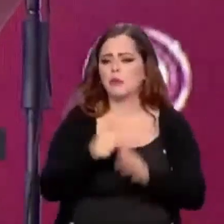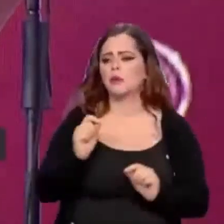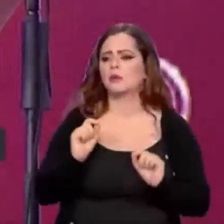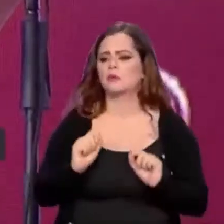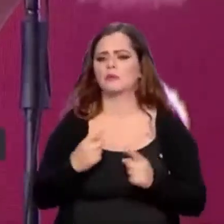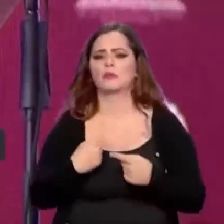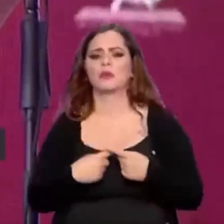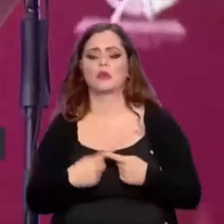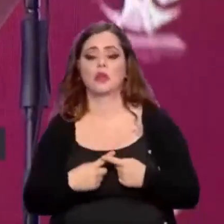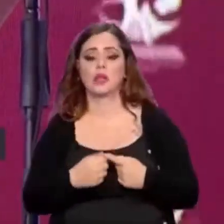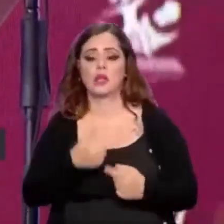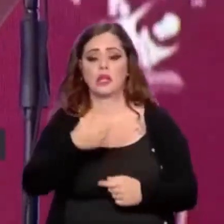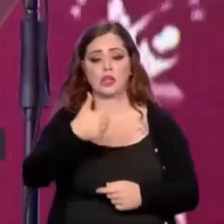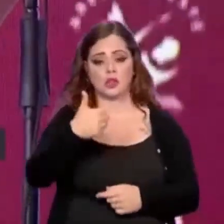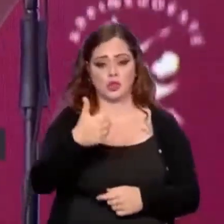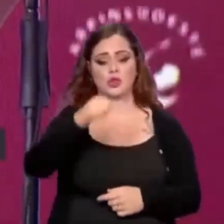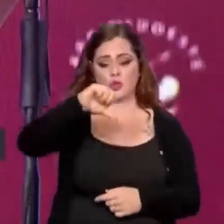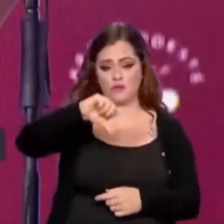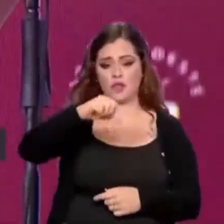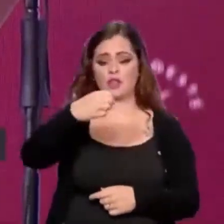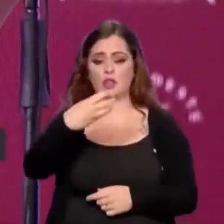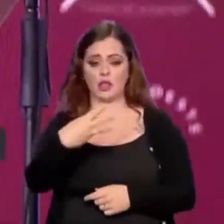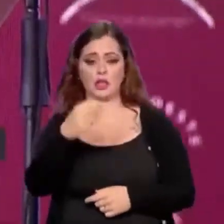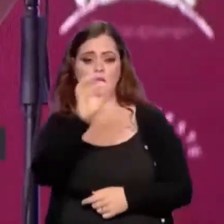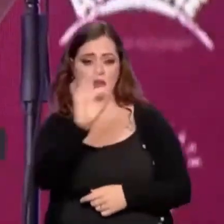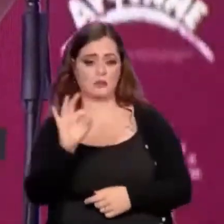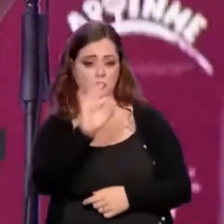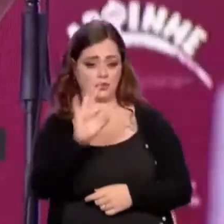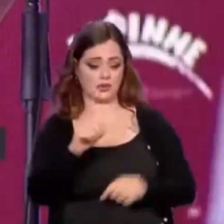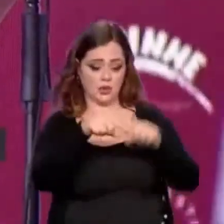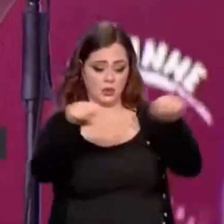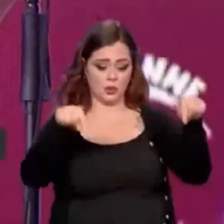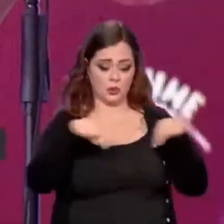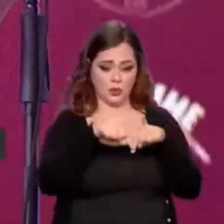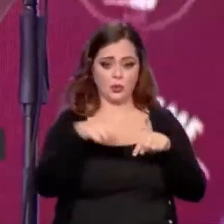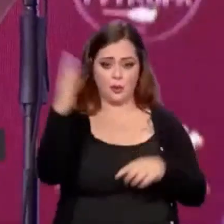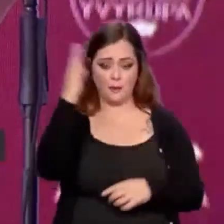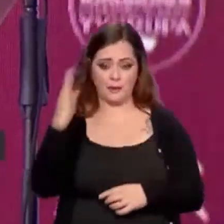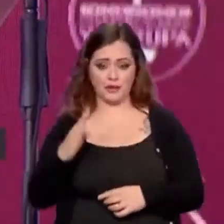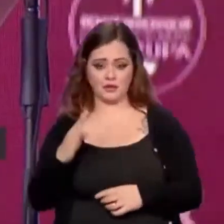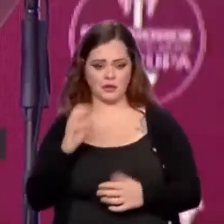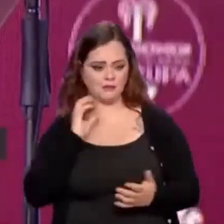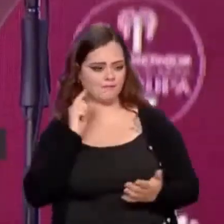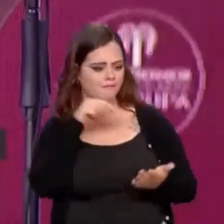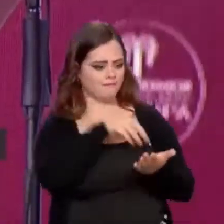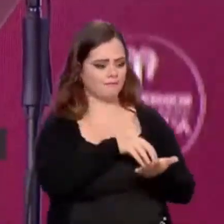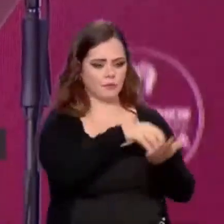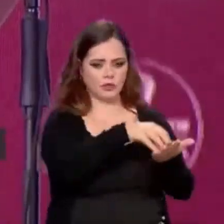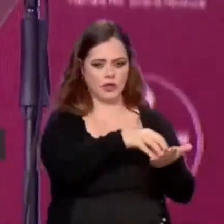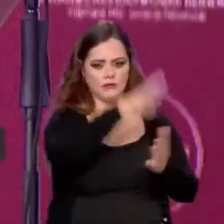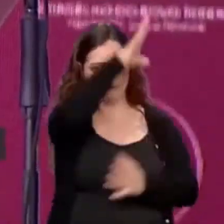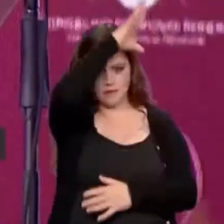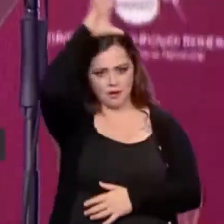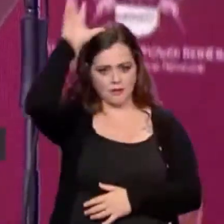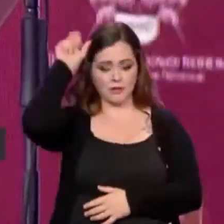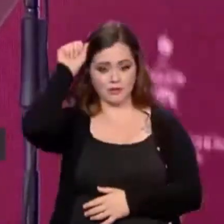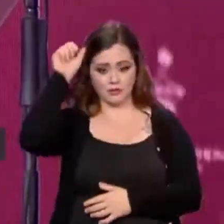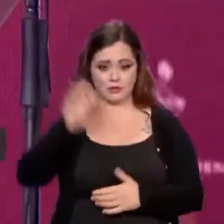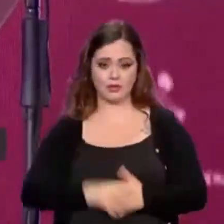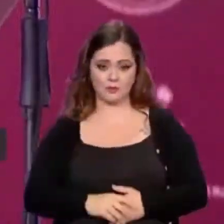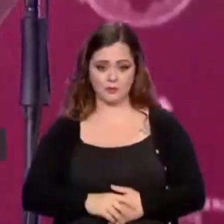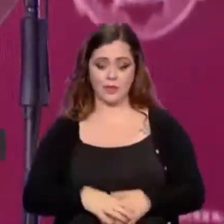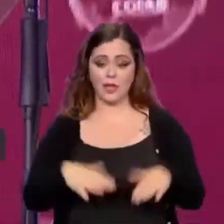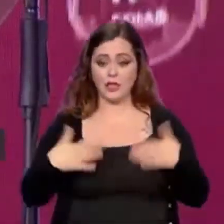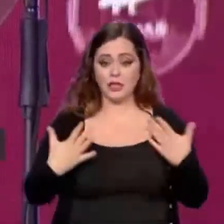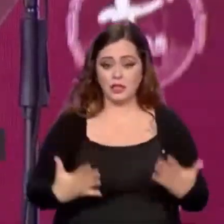cerca de 93% das áreas demarcadas no Brasil estão concentradas na Amazônia brasileira.